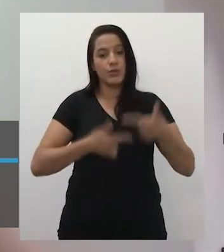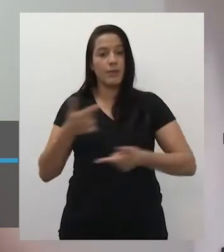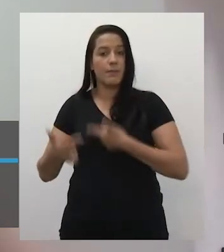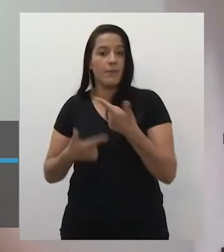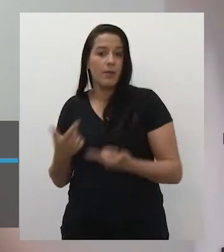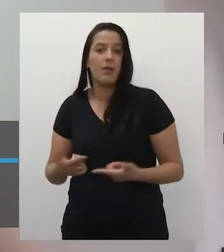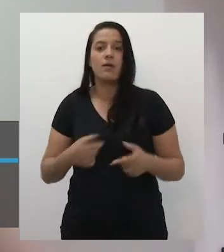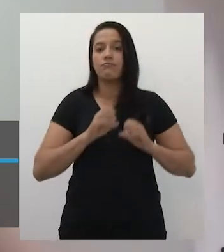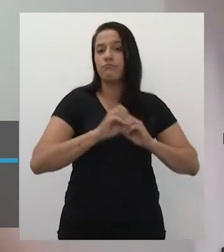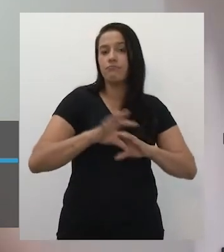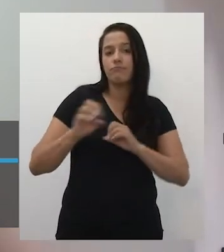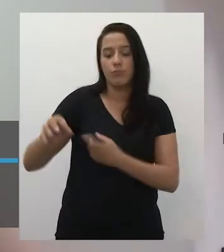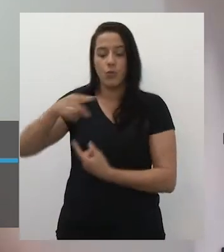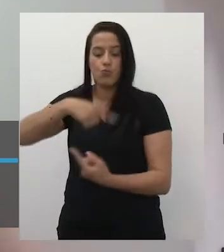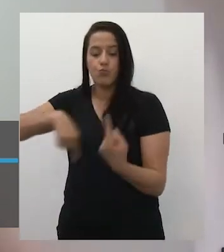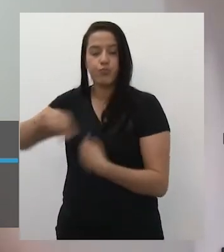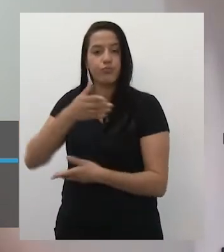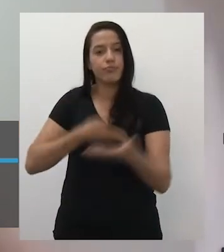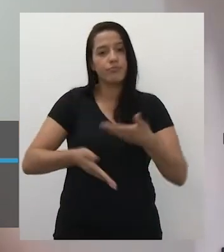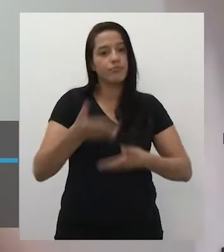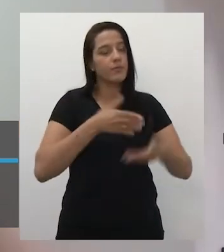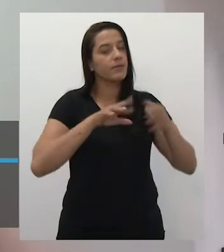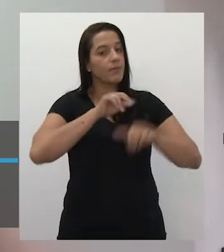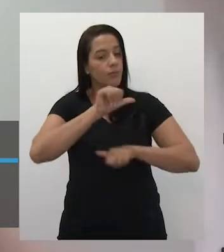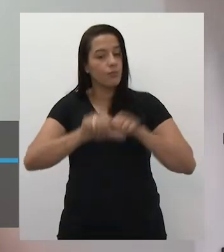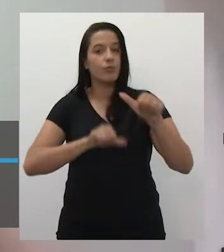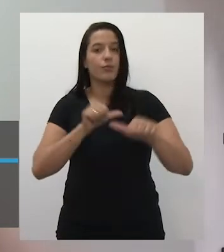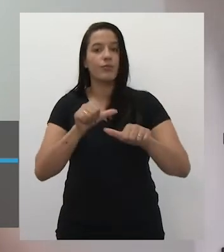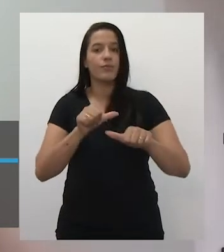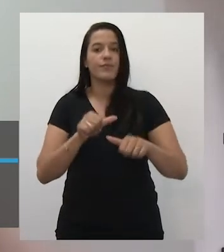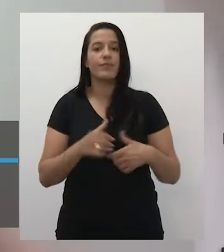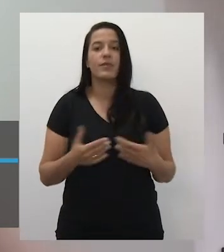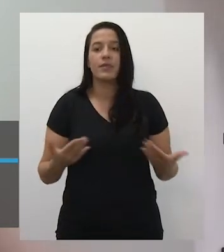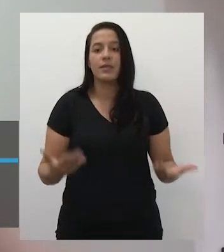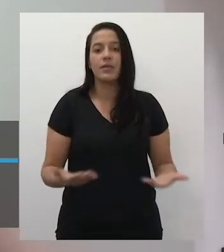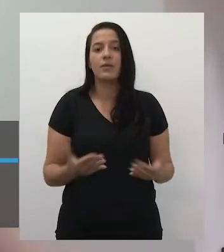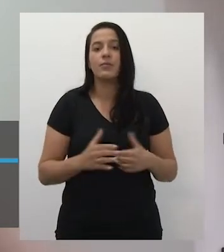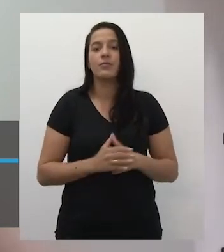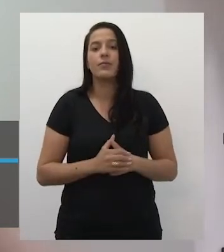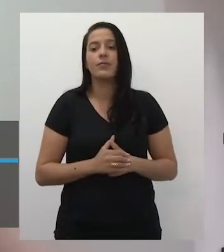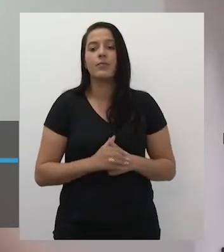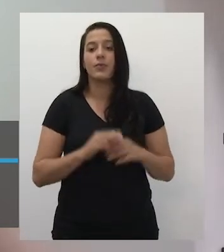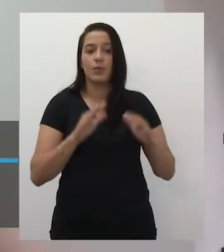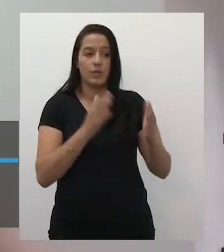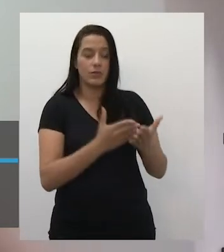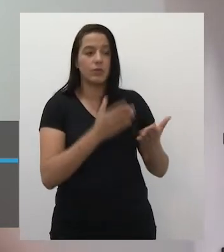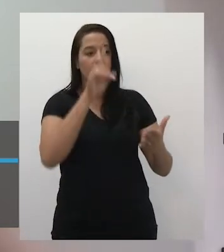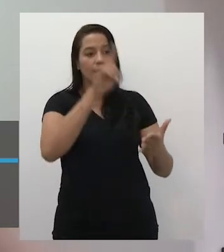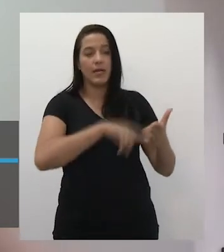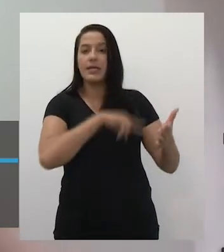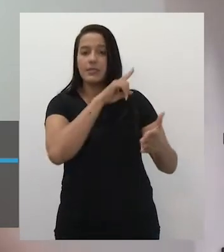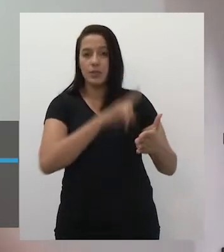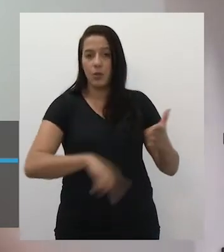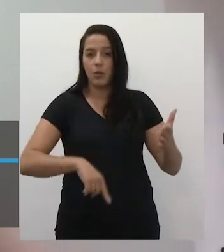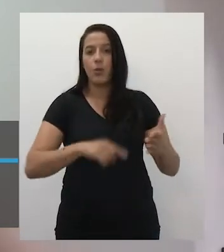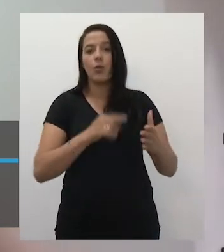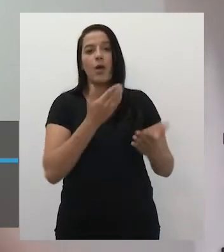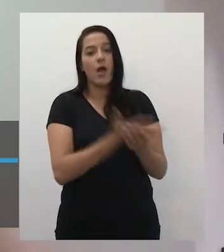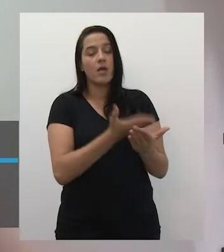nós estamos vivenciando um ano atípico para todos, pois nunca imaginamos estarmos em meio